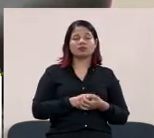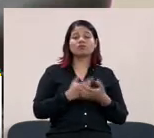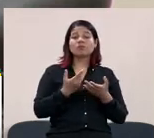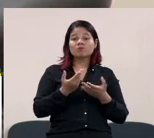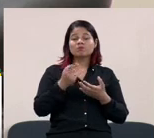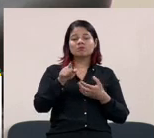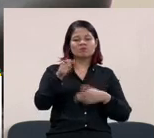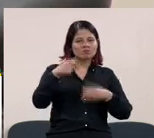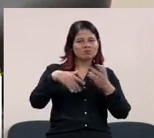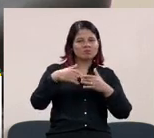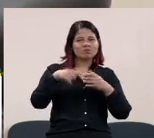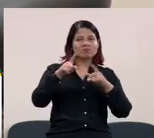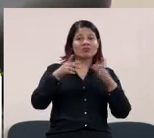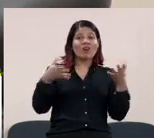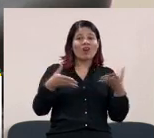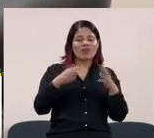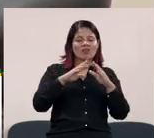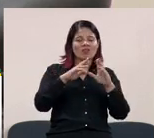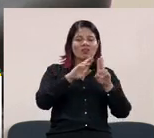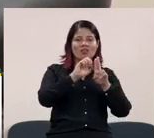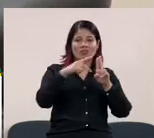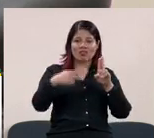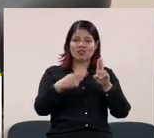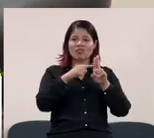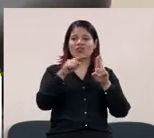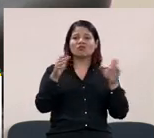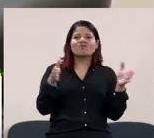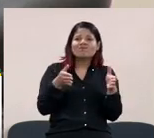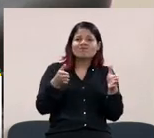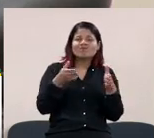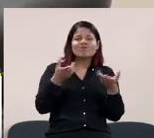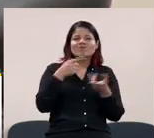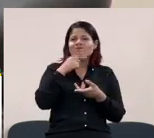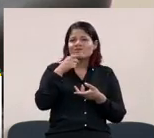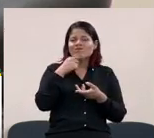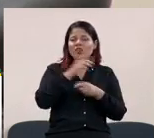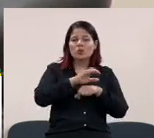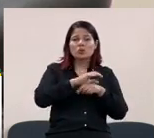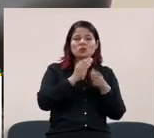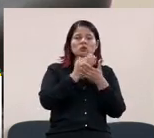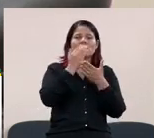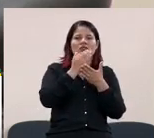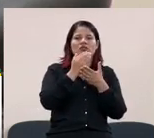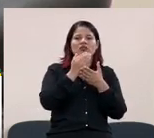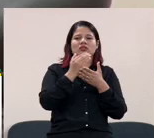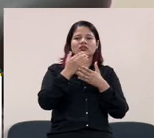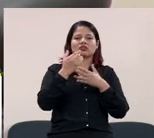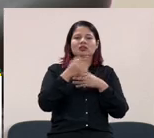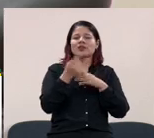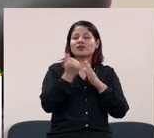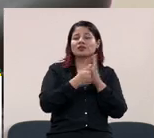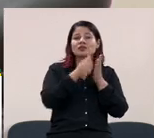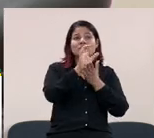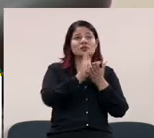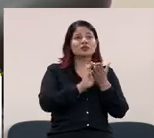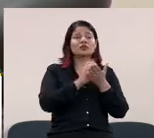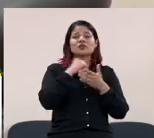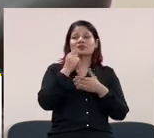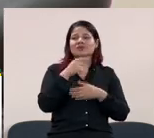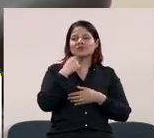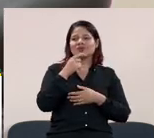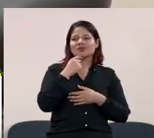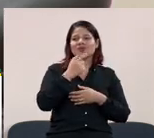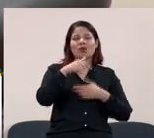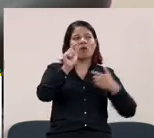chegar, dizer da dificuldade que a UEAP não tem outro tipo de recursos federais,